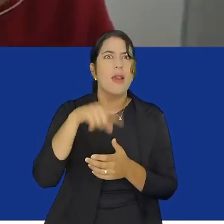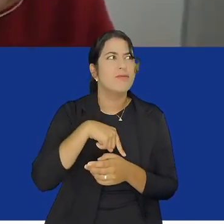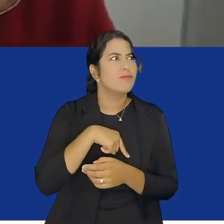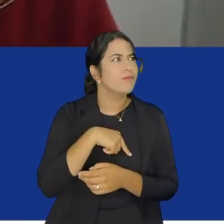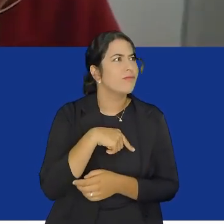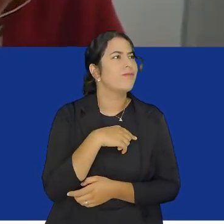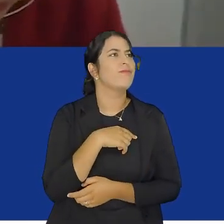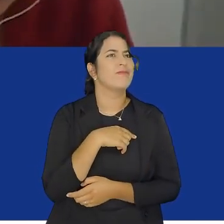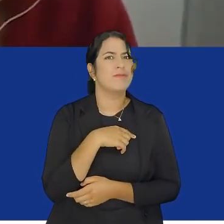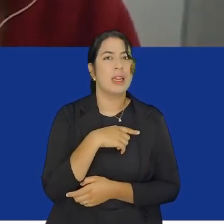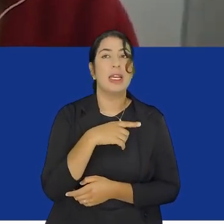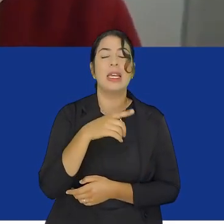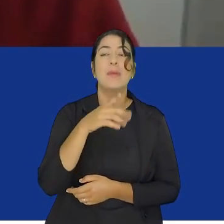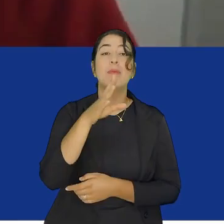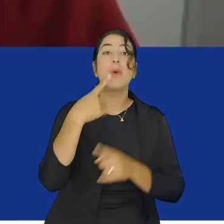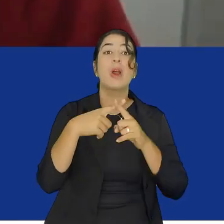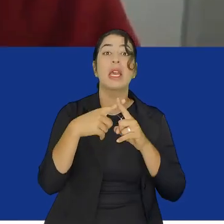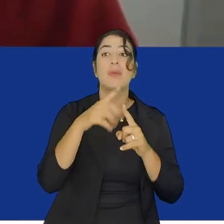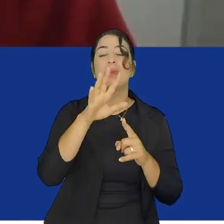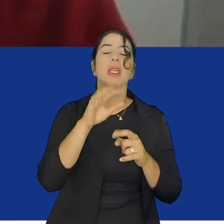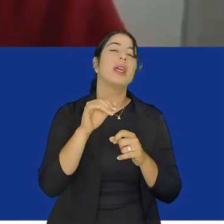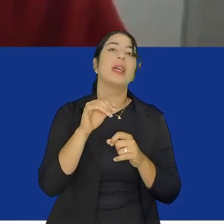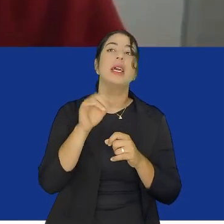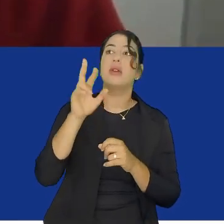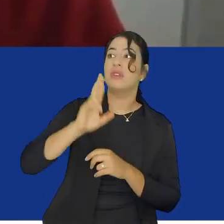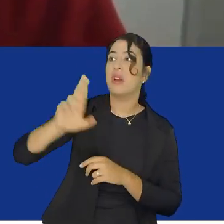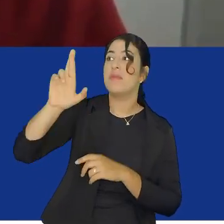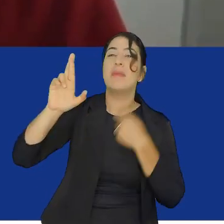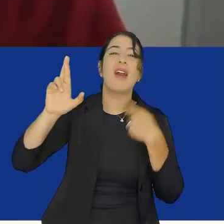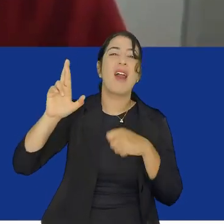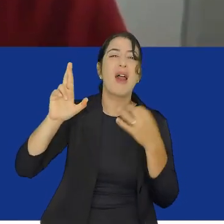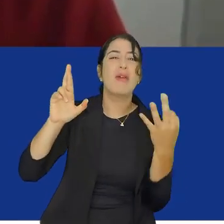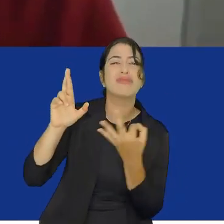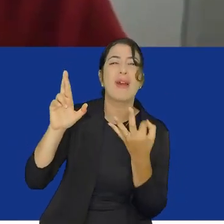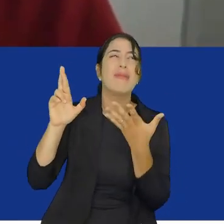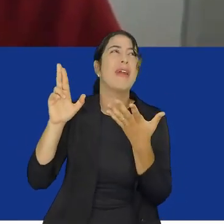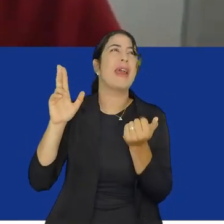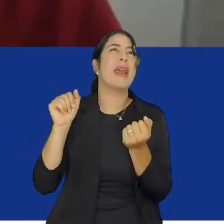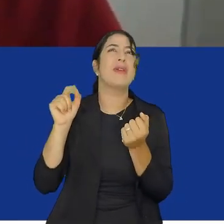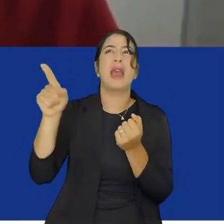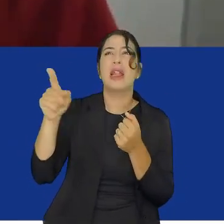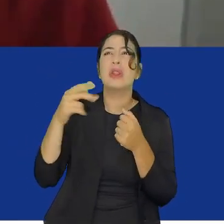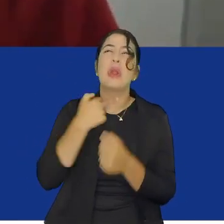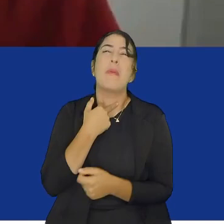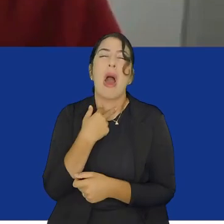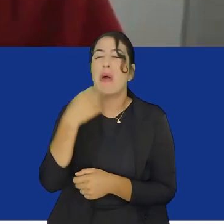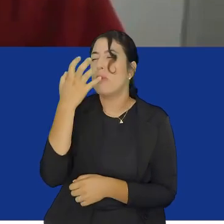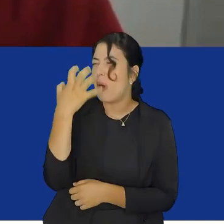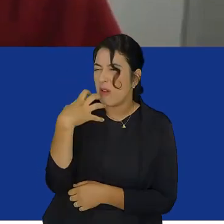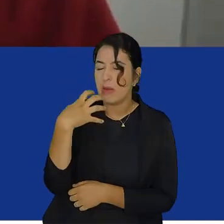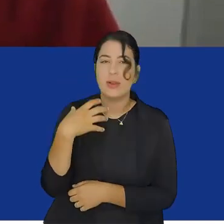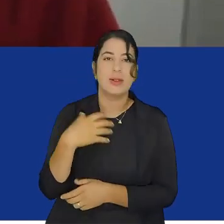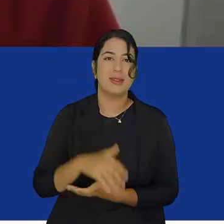tem muita projeção em cima do gestor. Quer que o cara seja perfeito, o cara não pode ter o dia de mau humor, e assim, e